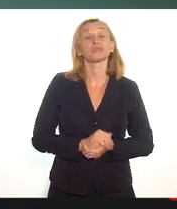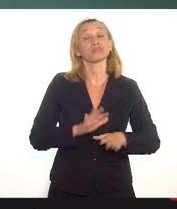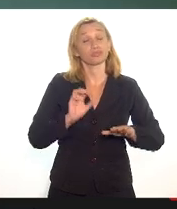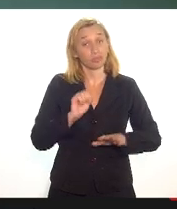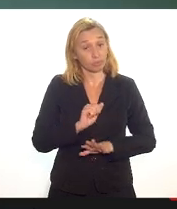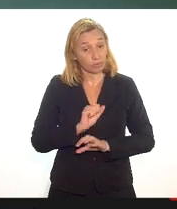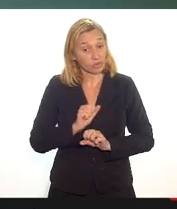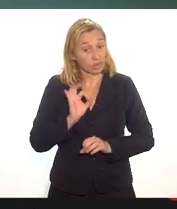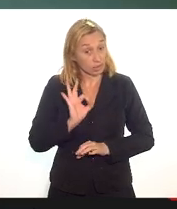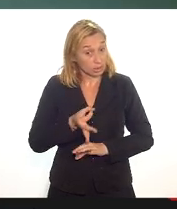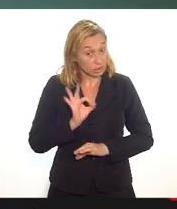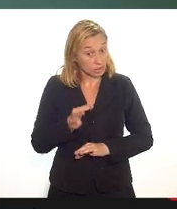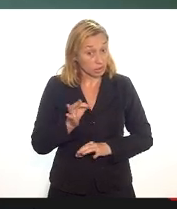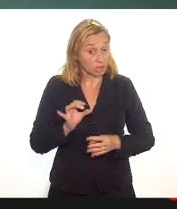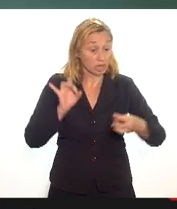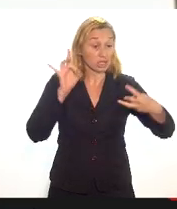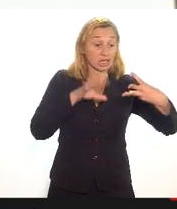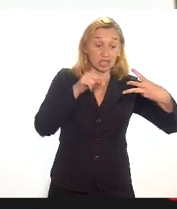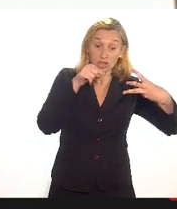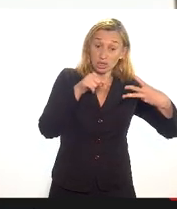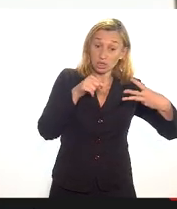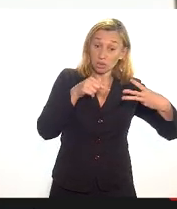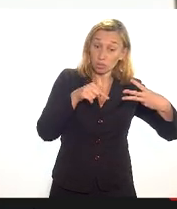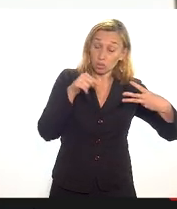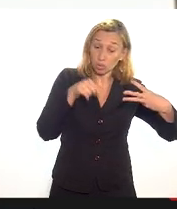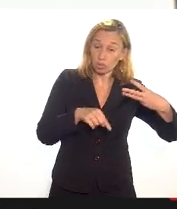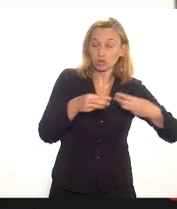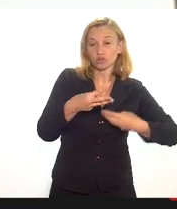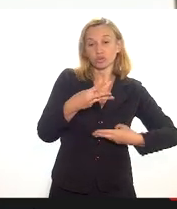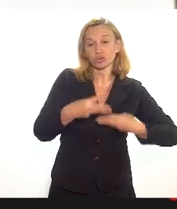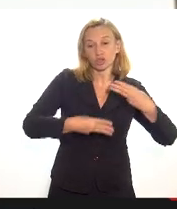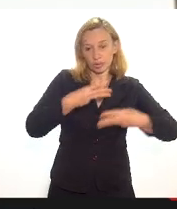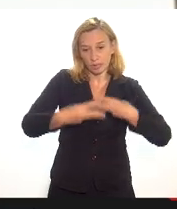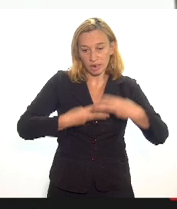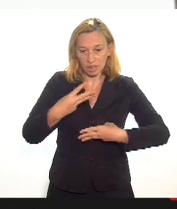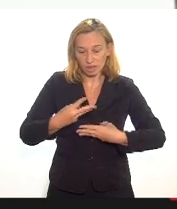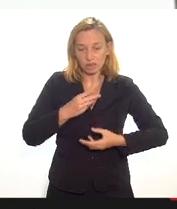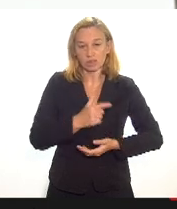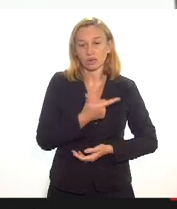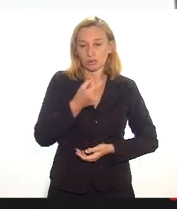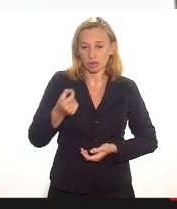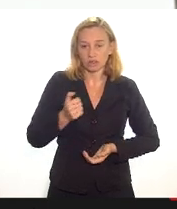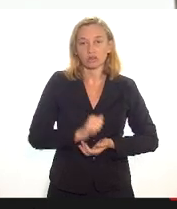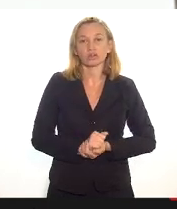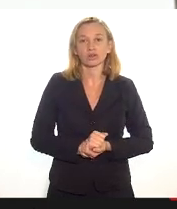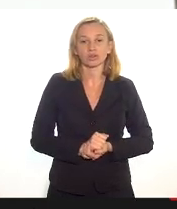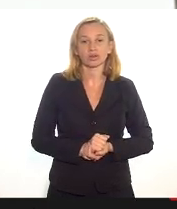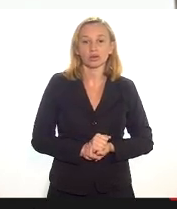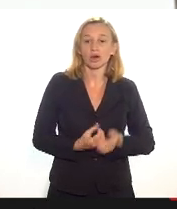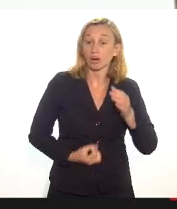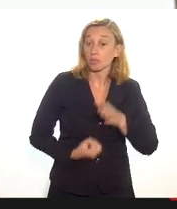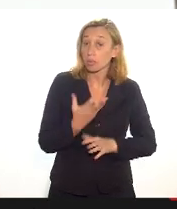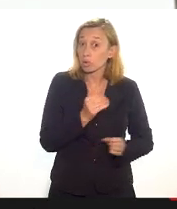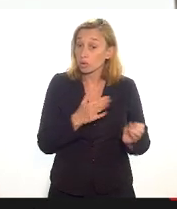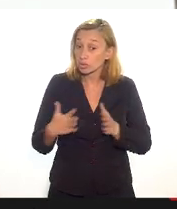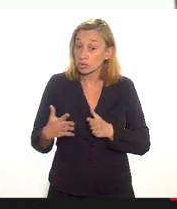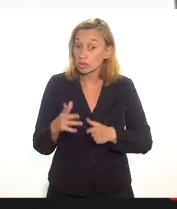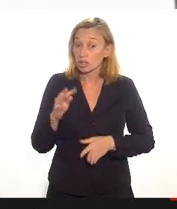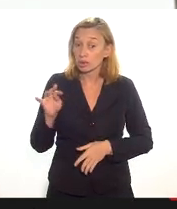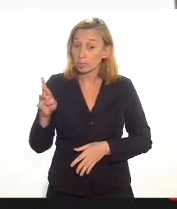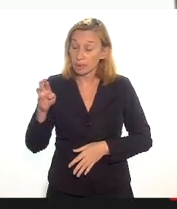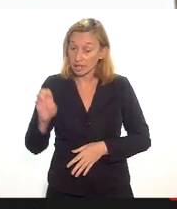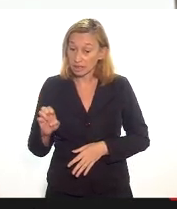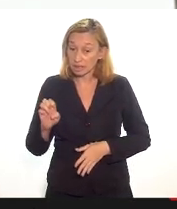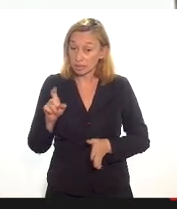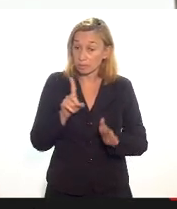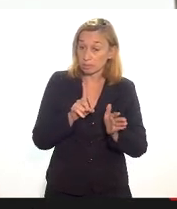Claro que nesse último trimestre de 19 cotejado com 20, a produção e o Brent caíram